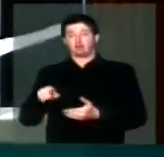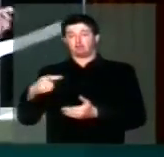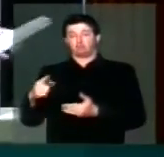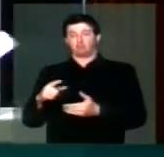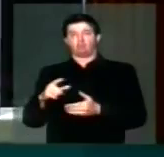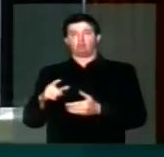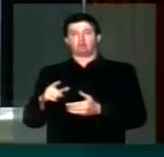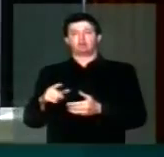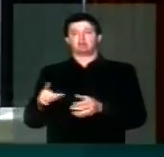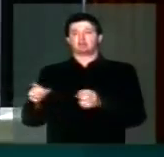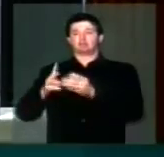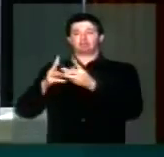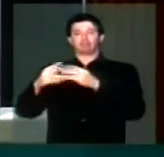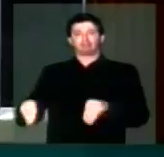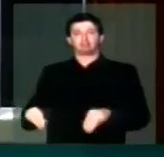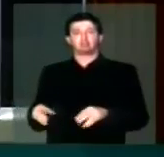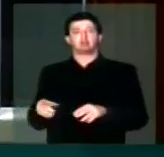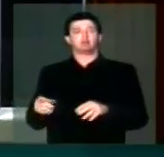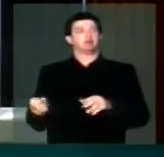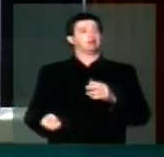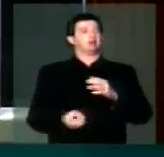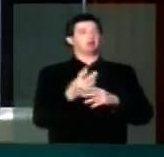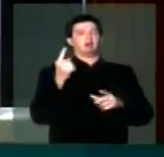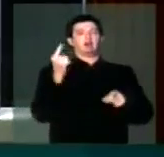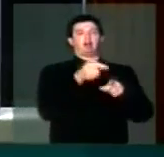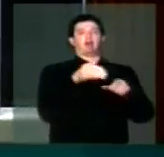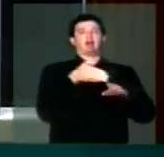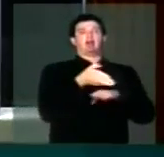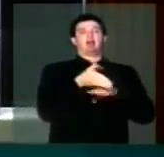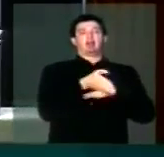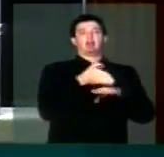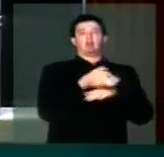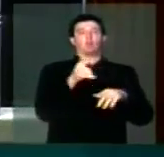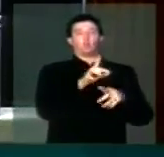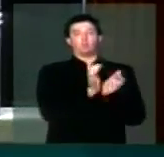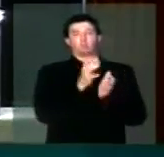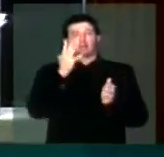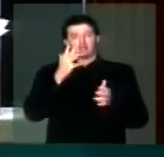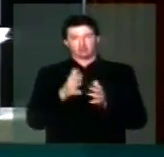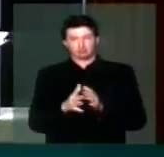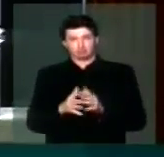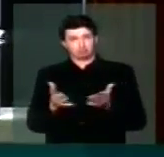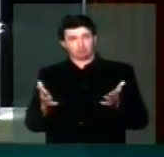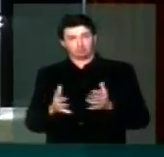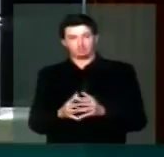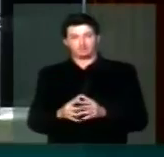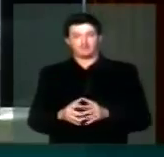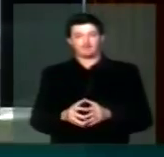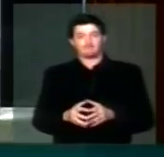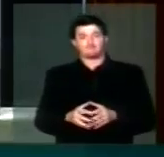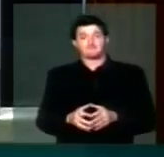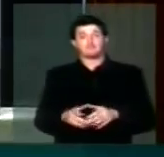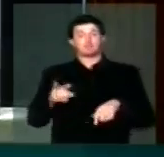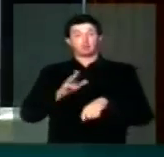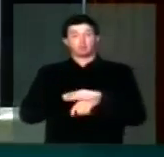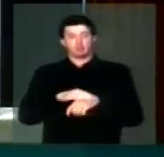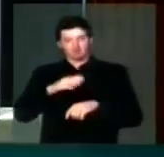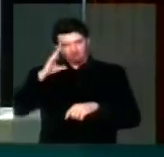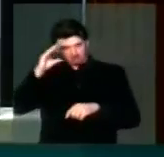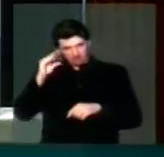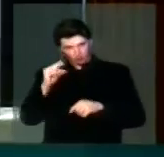este, em seguida, possa acabar fundindo com o outro. Portanto, é um tempo de